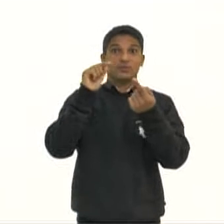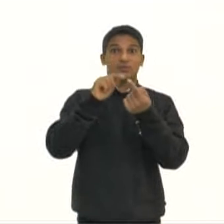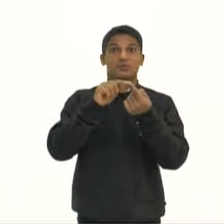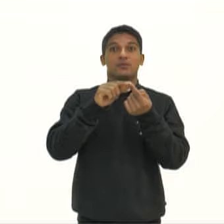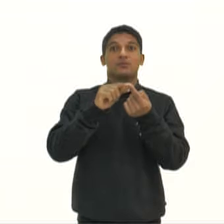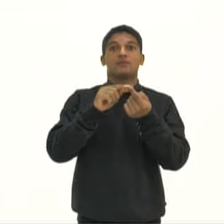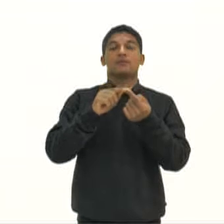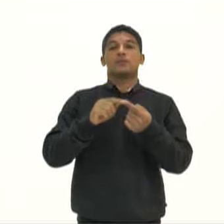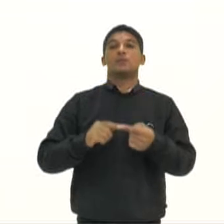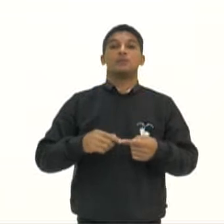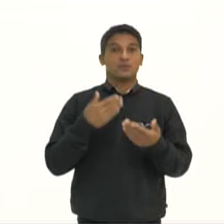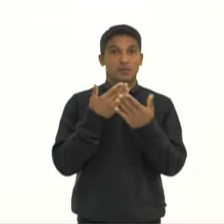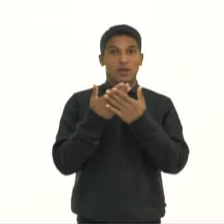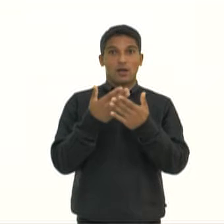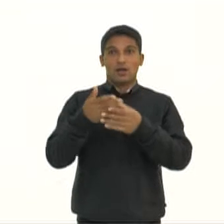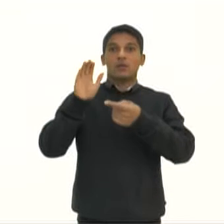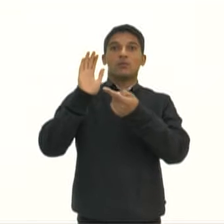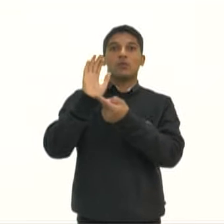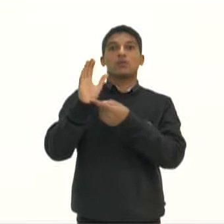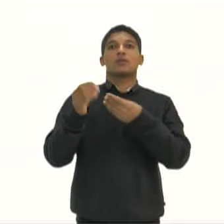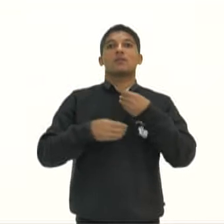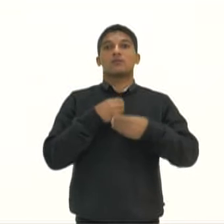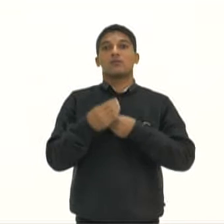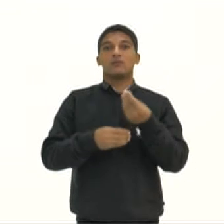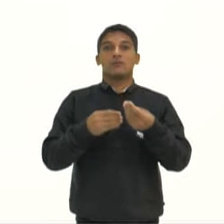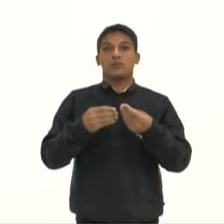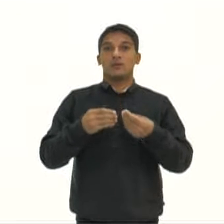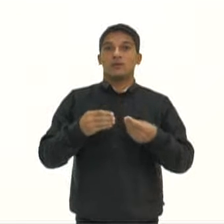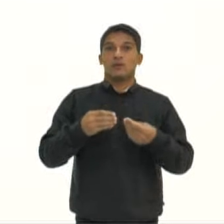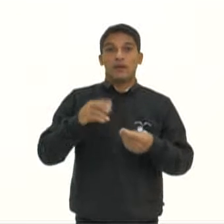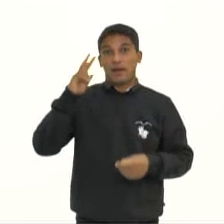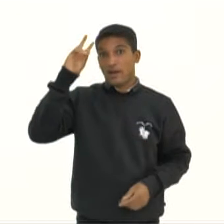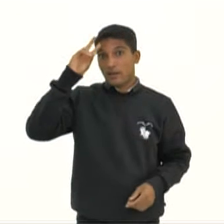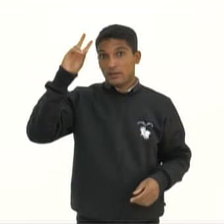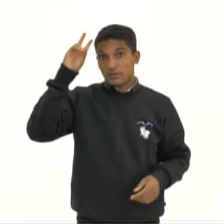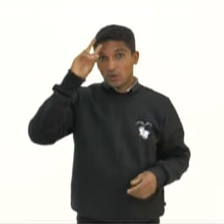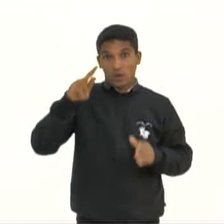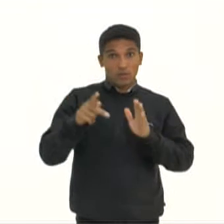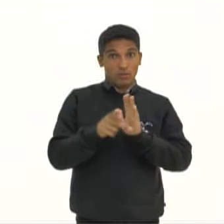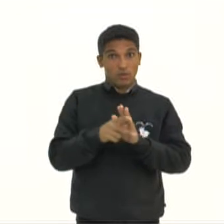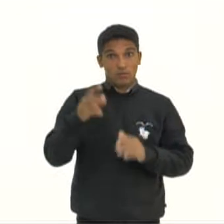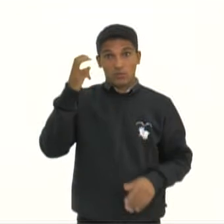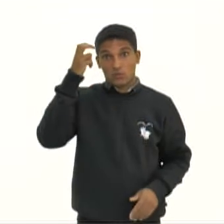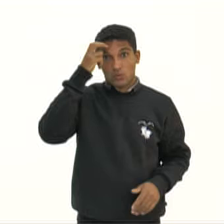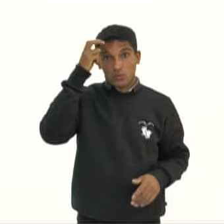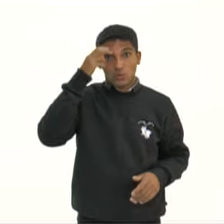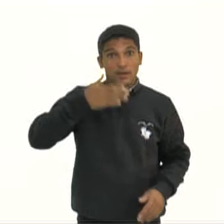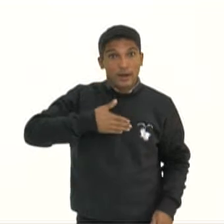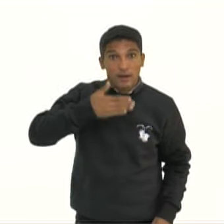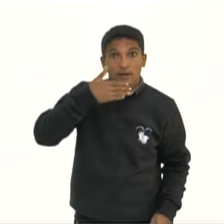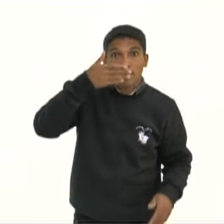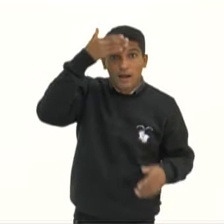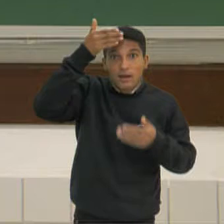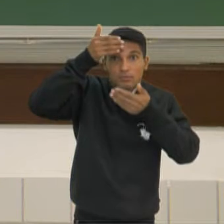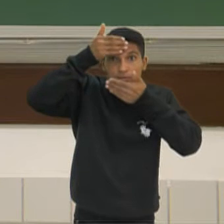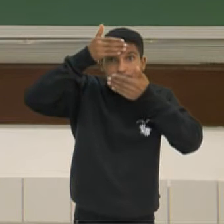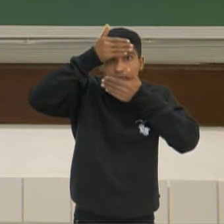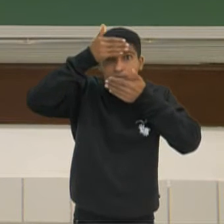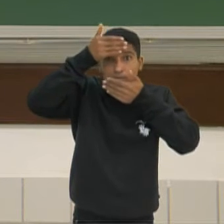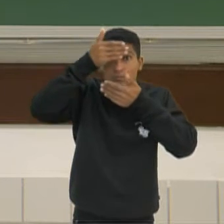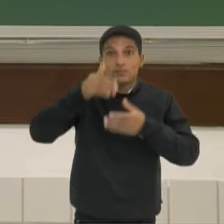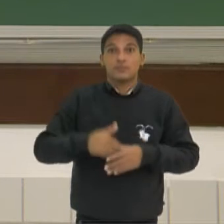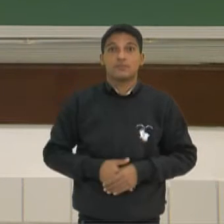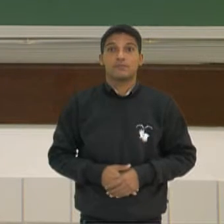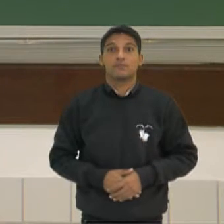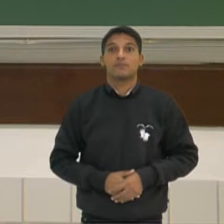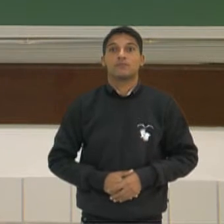gente apresentar a construção histórica e cultural do mundo árabe-muçulmano. O outro objetivo